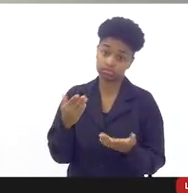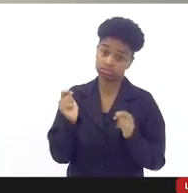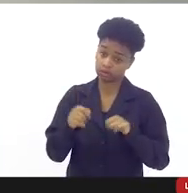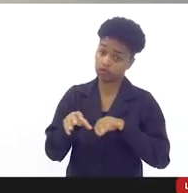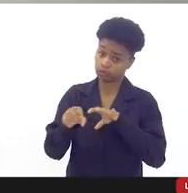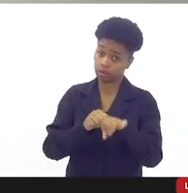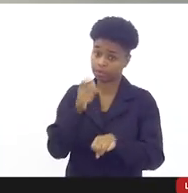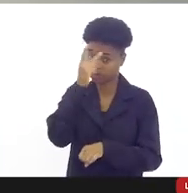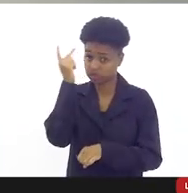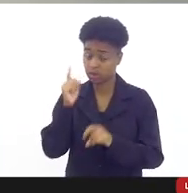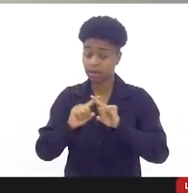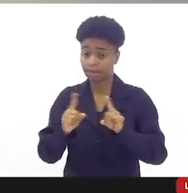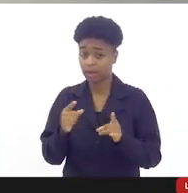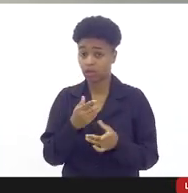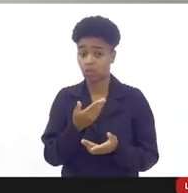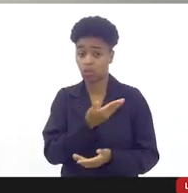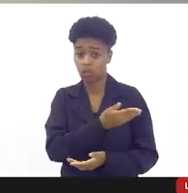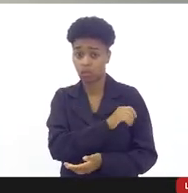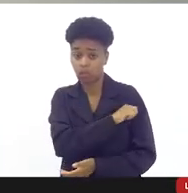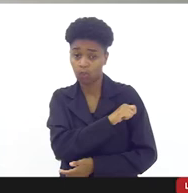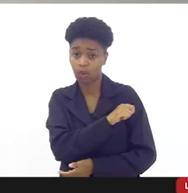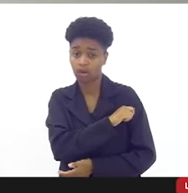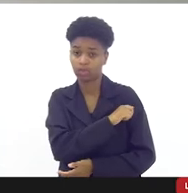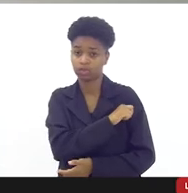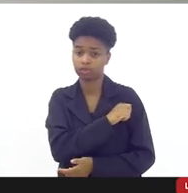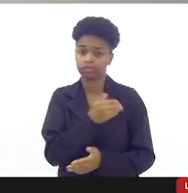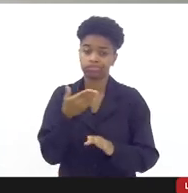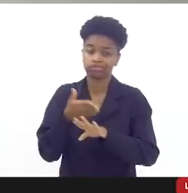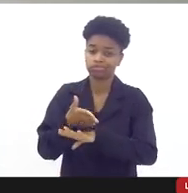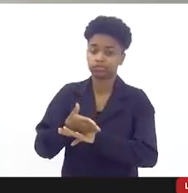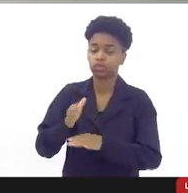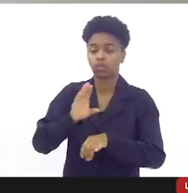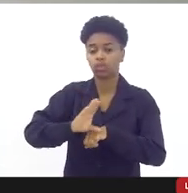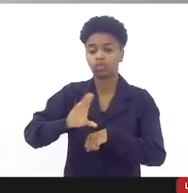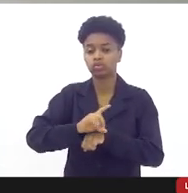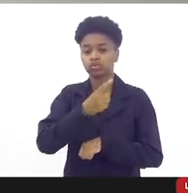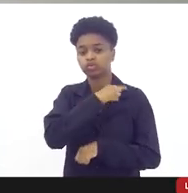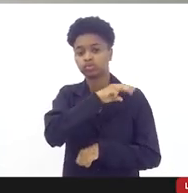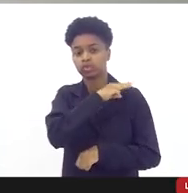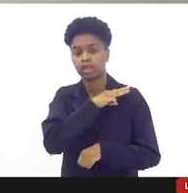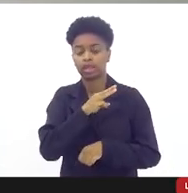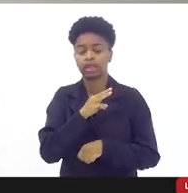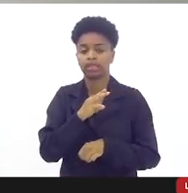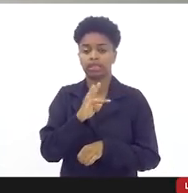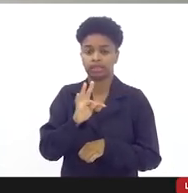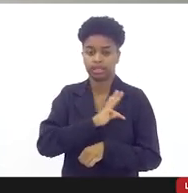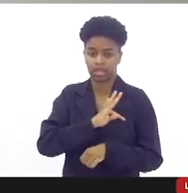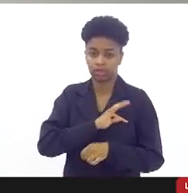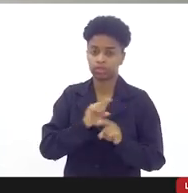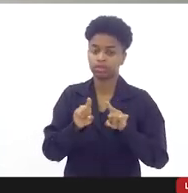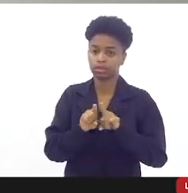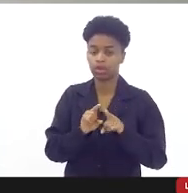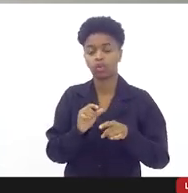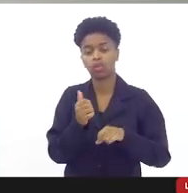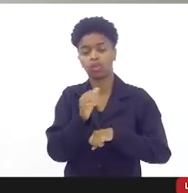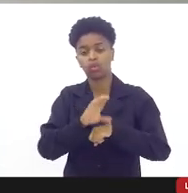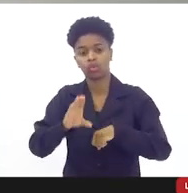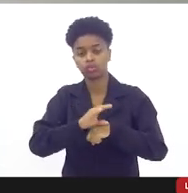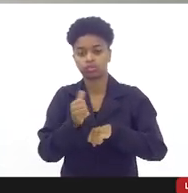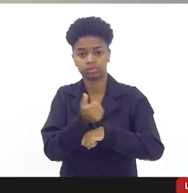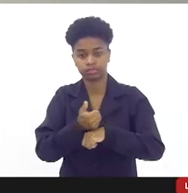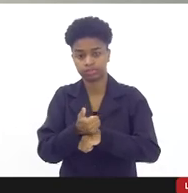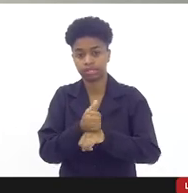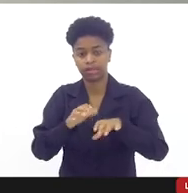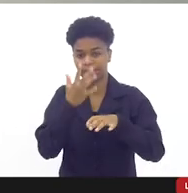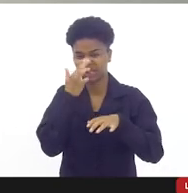as pessoas enquanto o estudante mesmo que estaria fazendo um curso médio técnico fazendo um subsequente ele fica desamparado